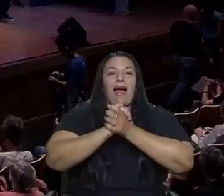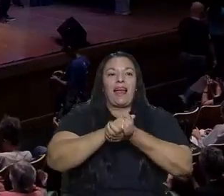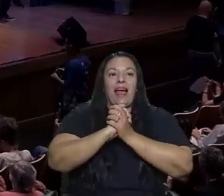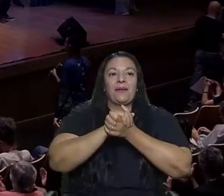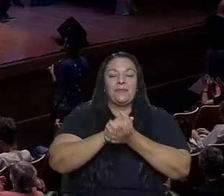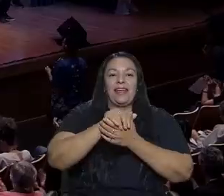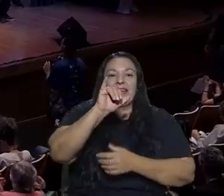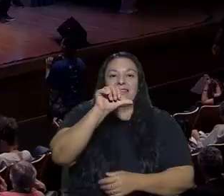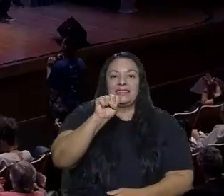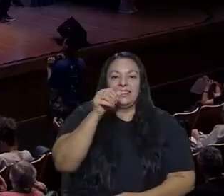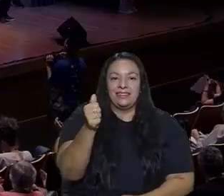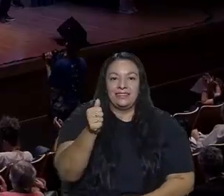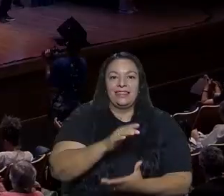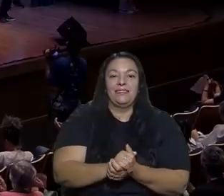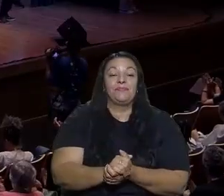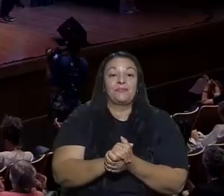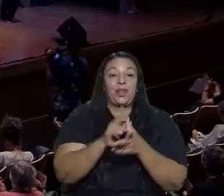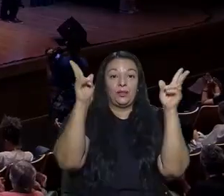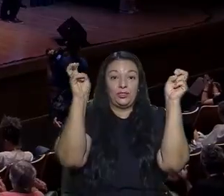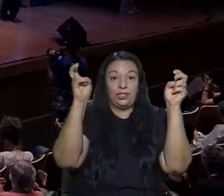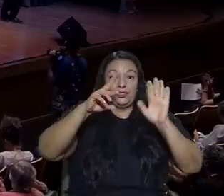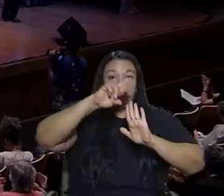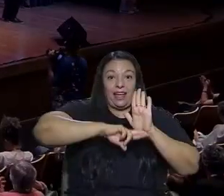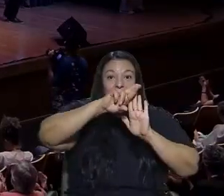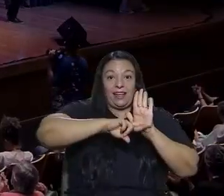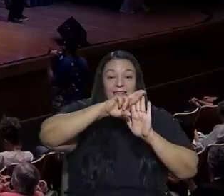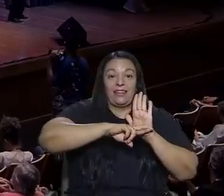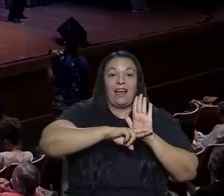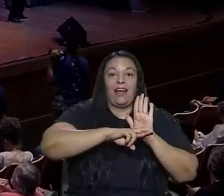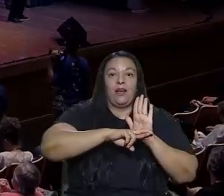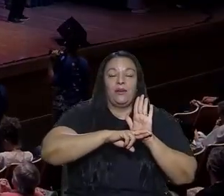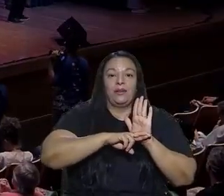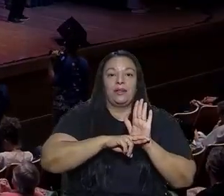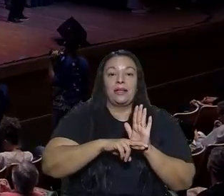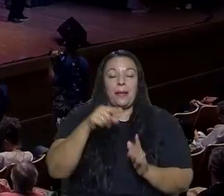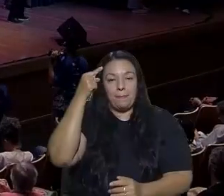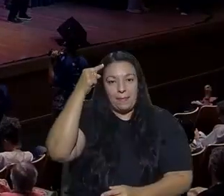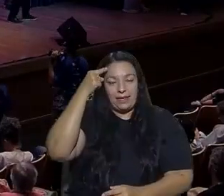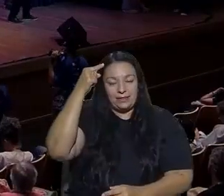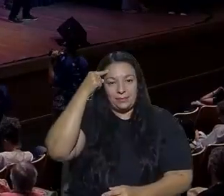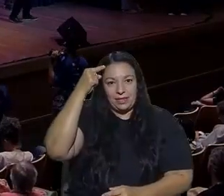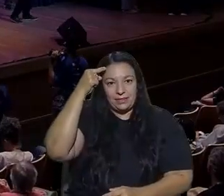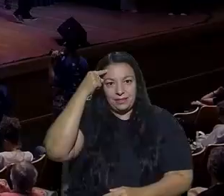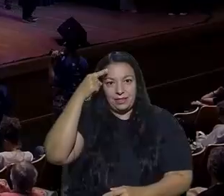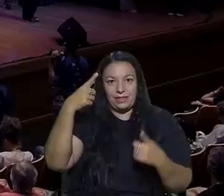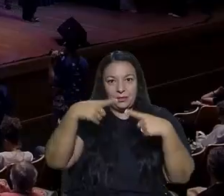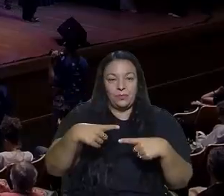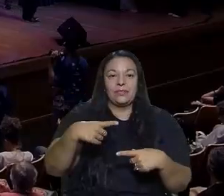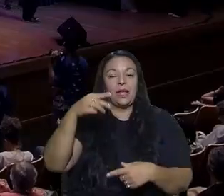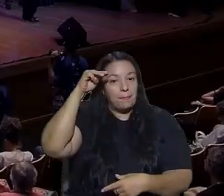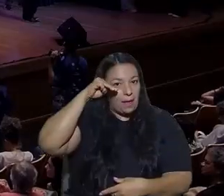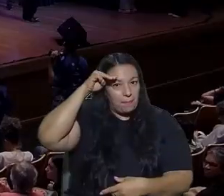Parabéns, Isa. E o título da redação da Isa é Mentes Pensantes, entre denúncia e